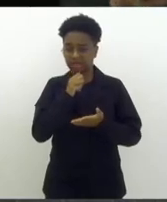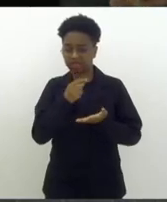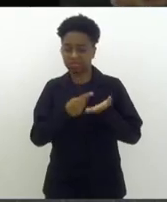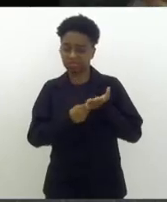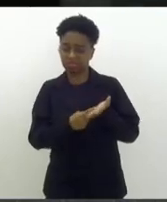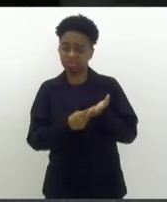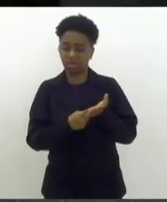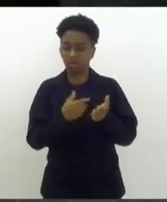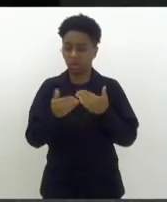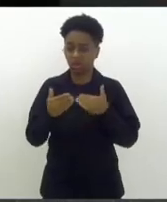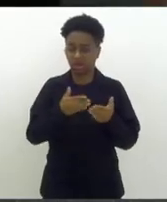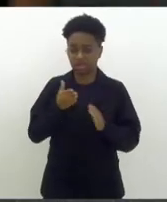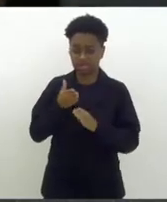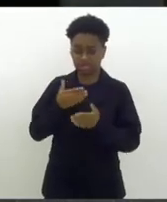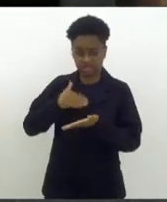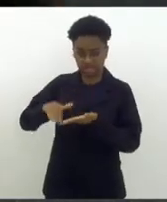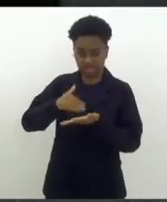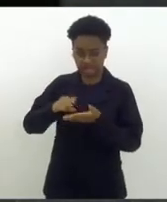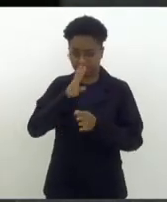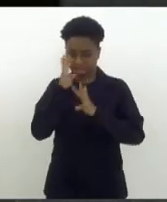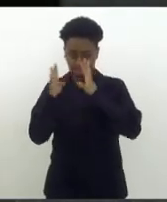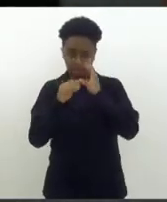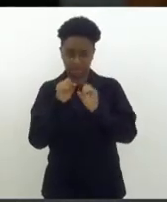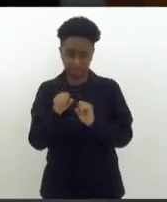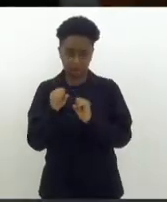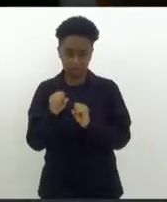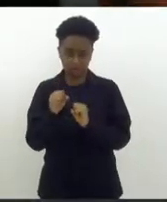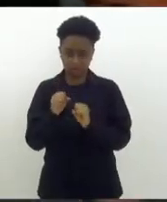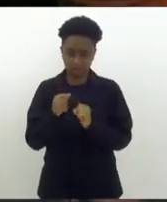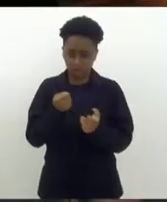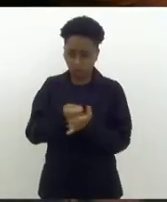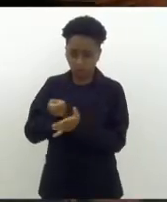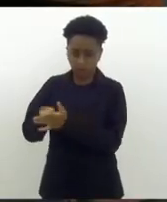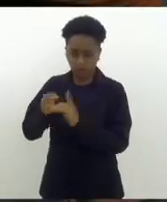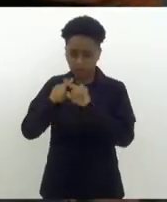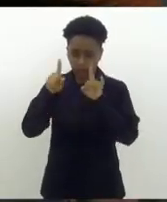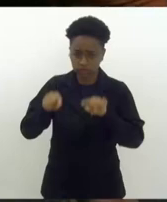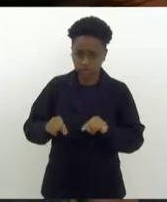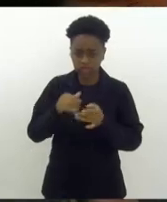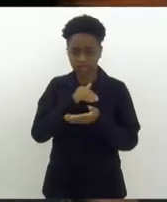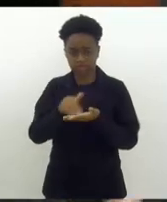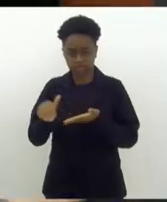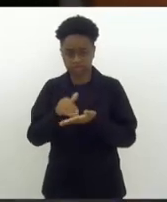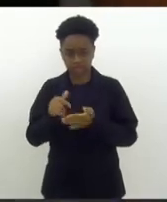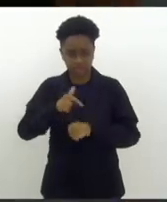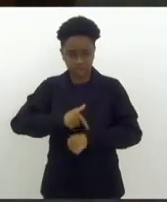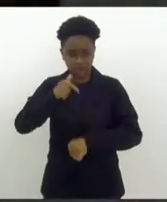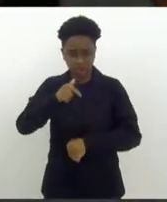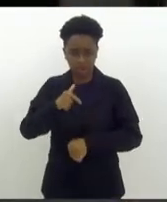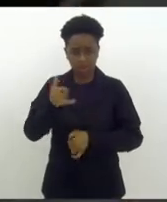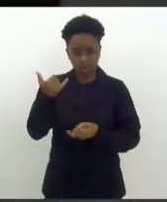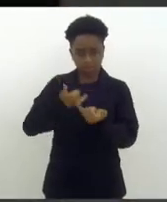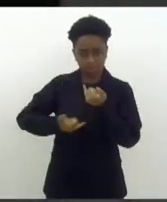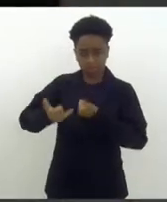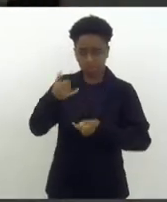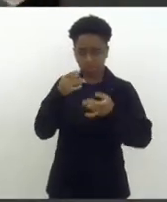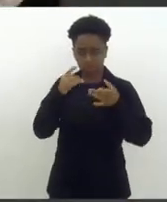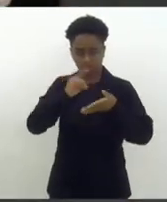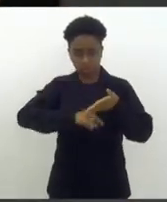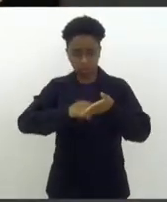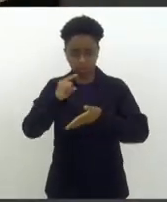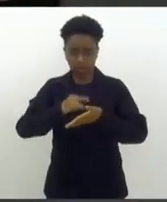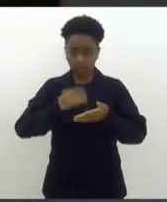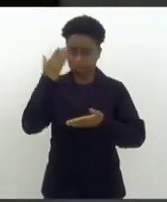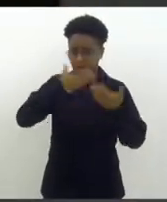secretaria Quando me der na cabeça e exigidos funcionários secretários ali na hora uma determinada documentação